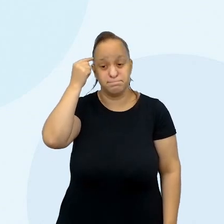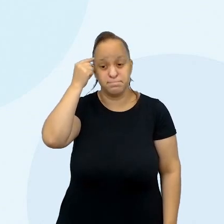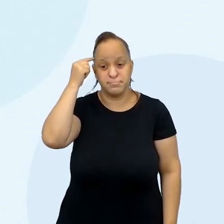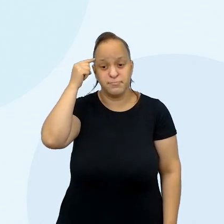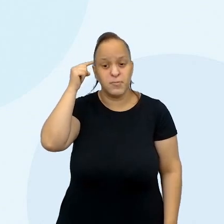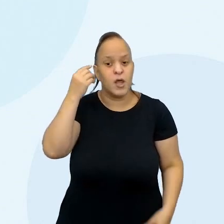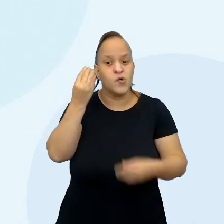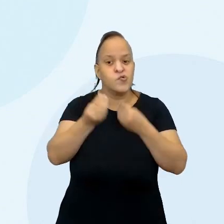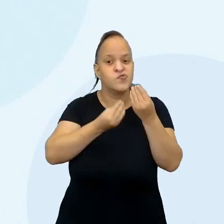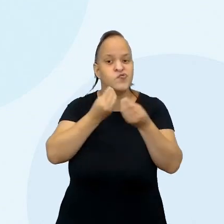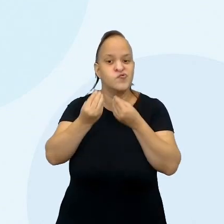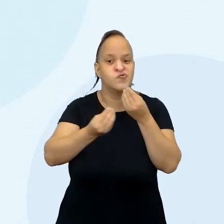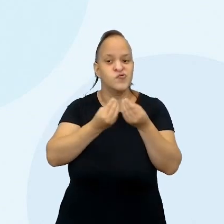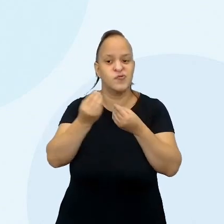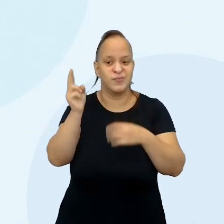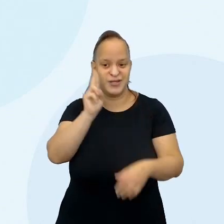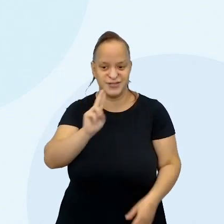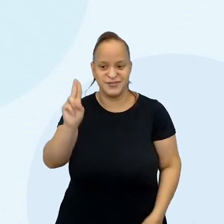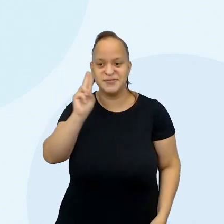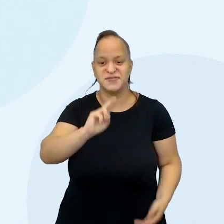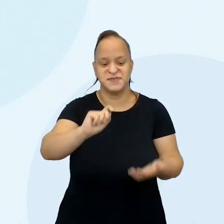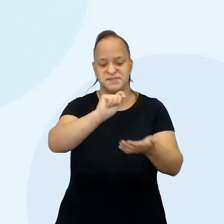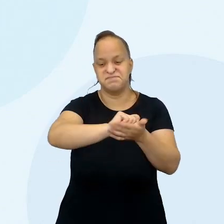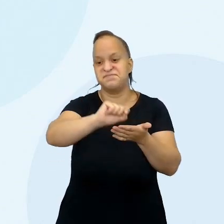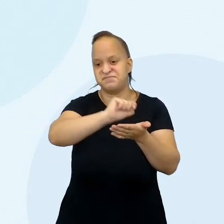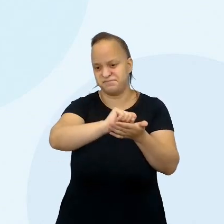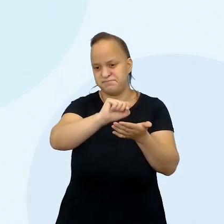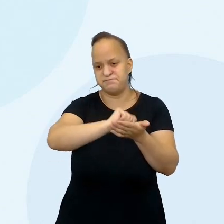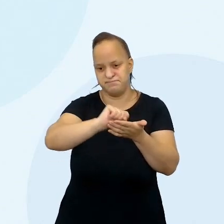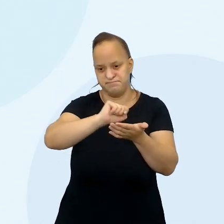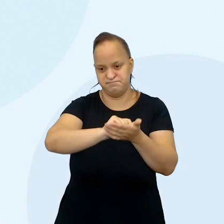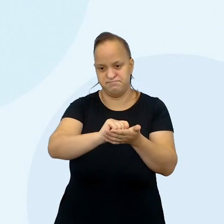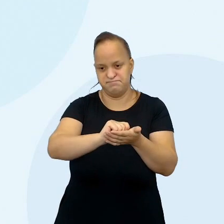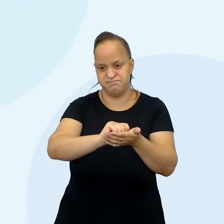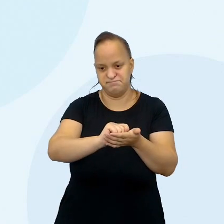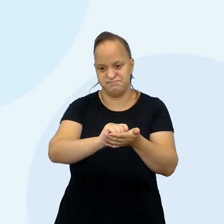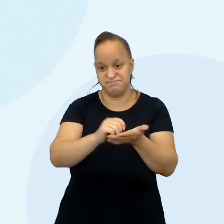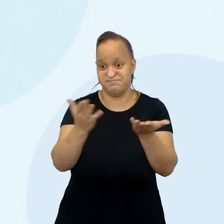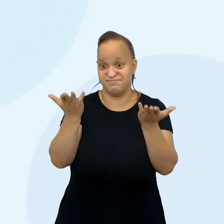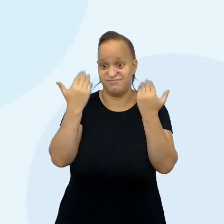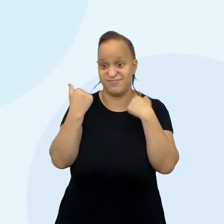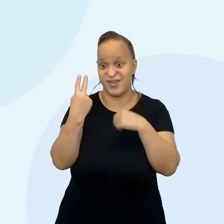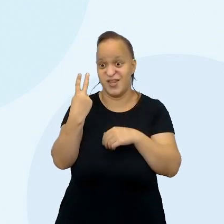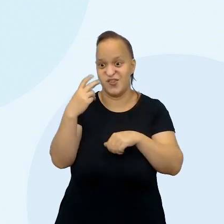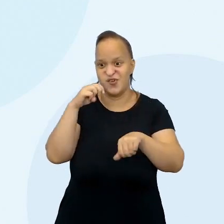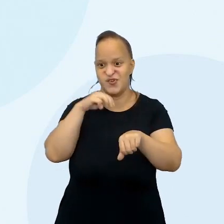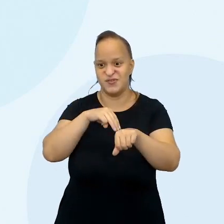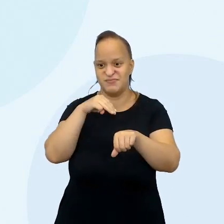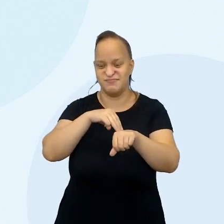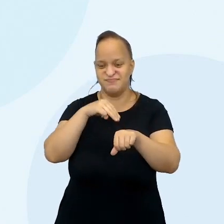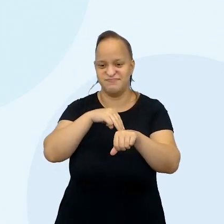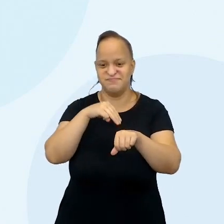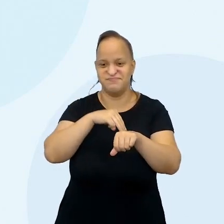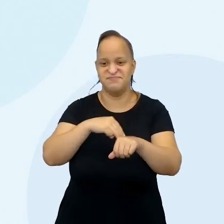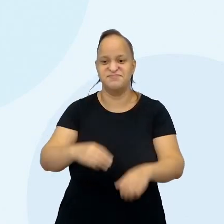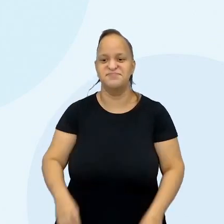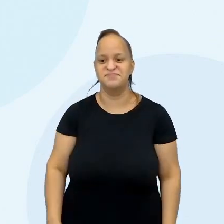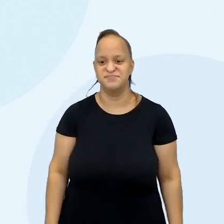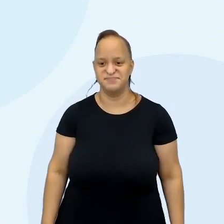como que ele utiliza esse diário de bordo. E fazer as anotações, né? Então vamos lá, 2 minutos, por favor.